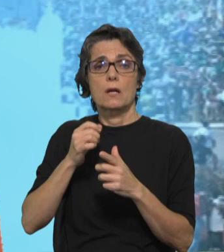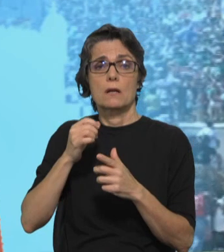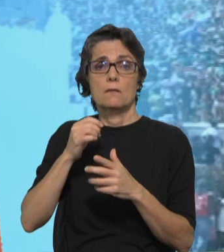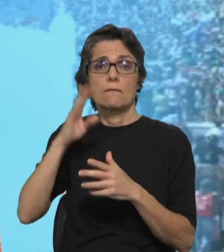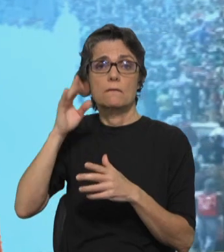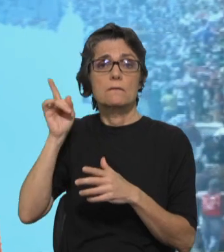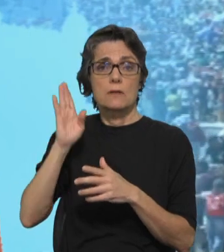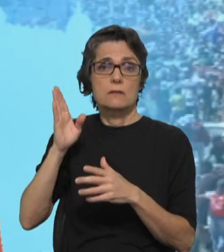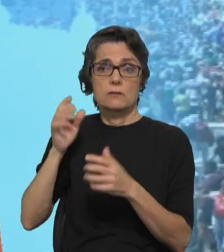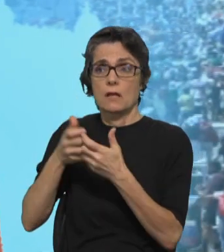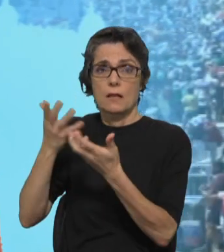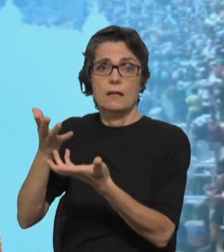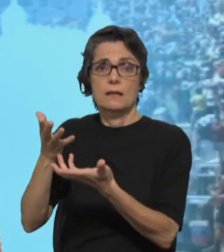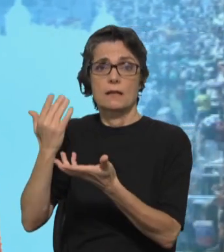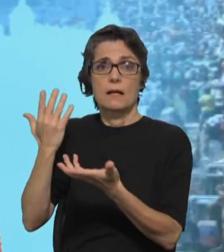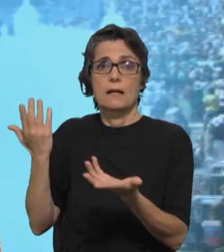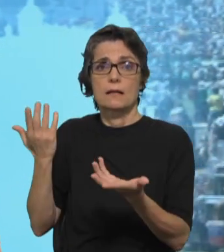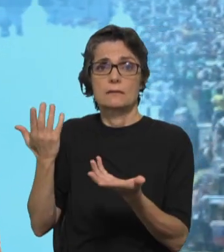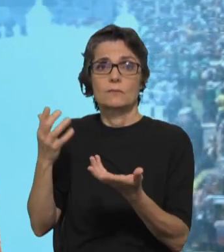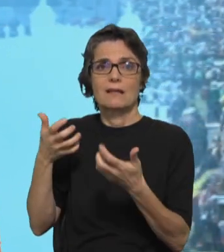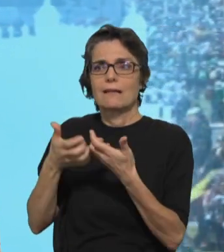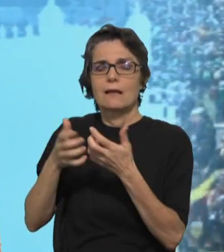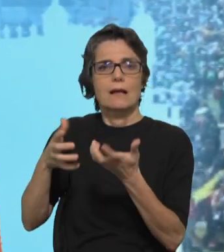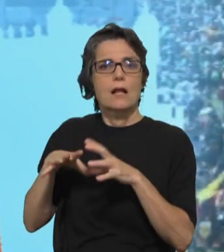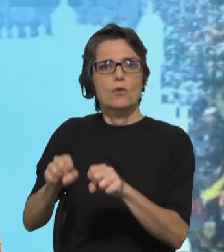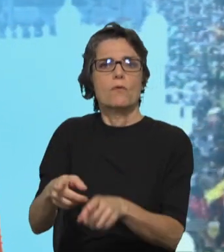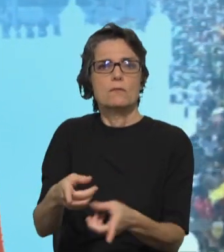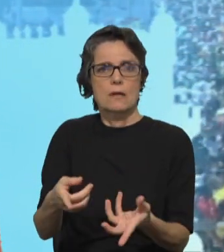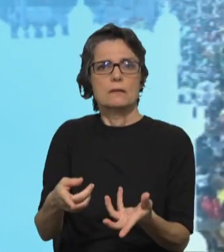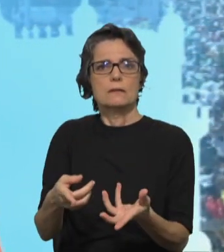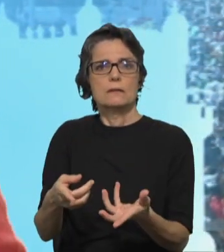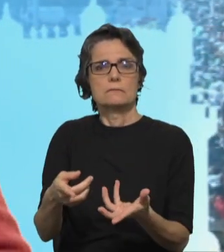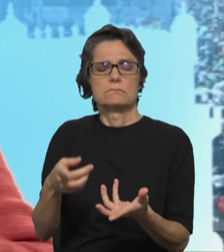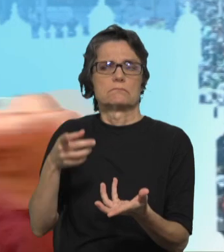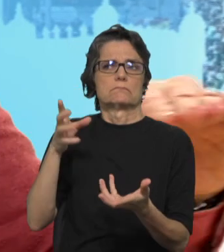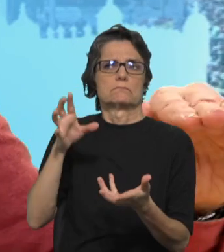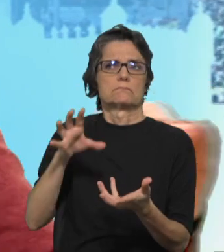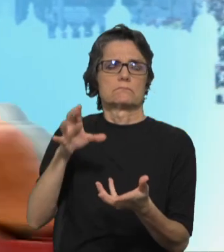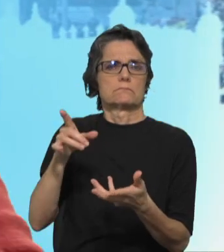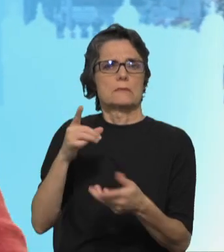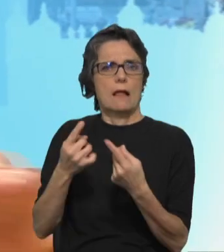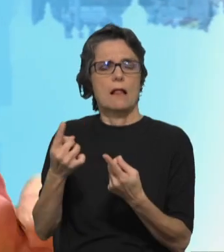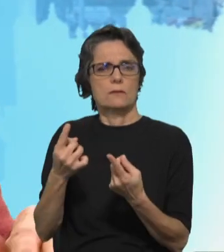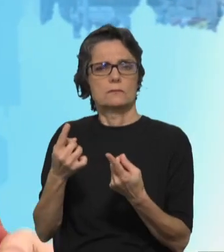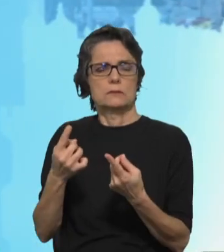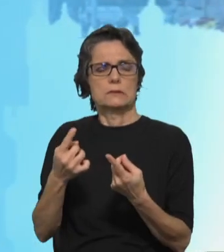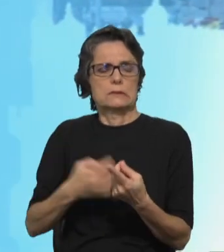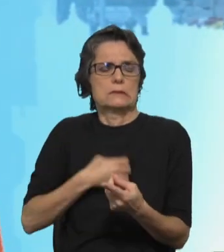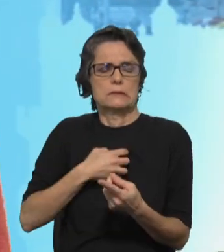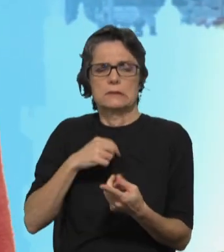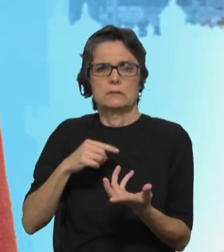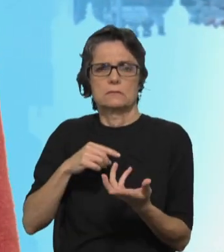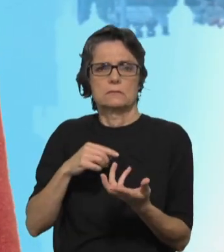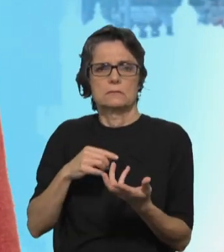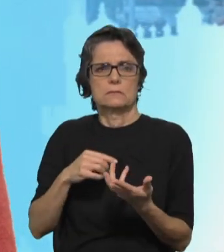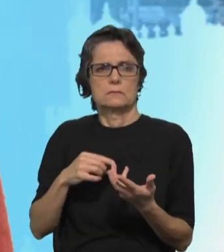a guerra era um ponto que atravessava a sociedade portuguesa, portanto,